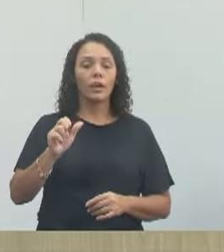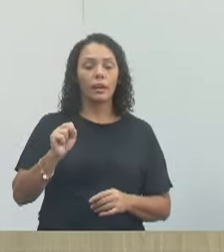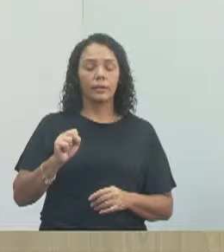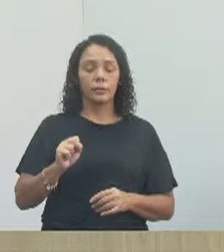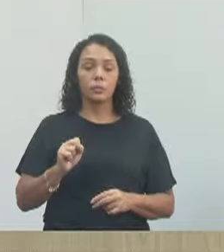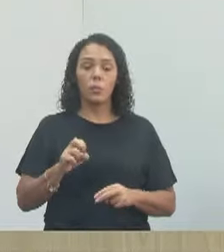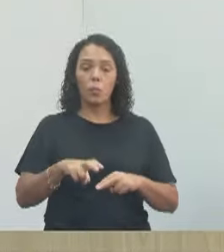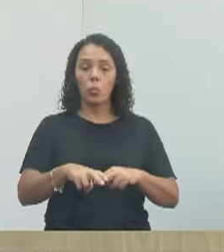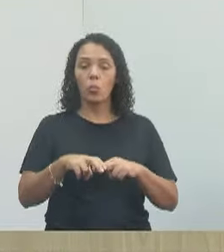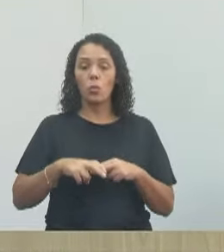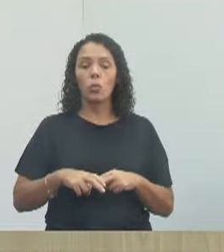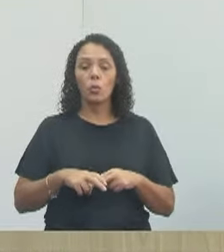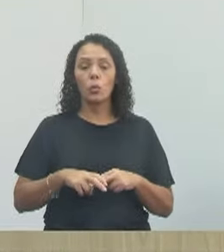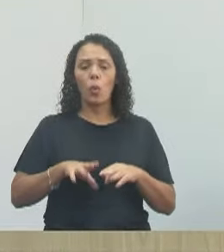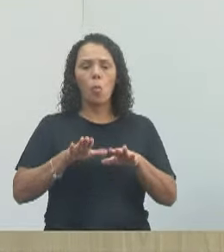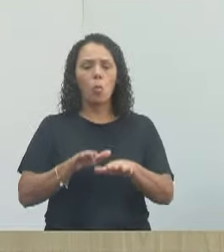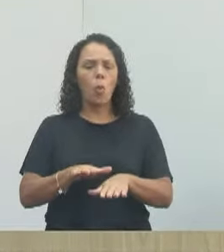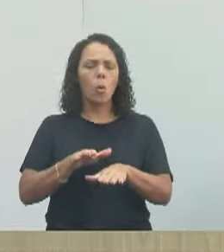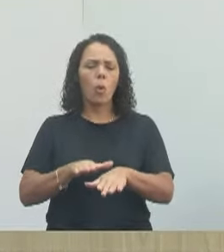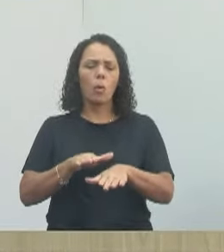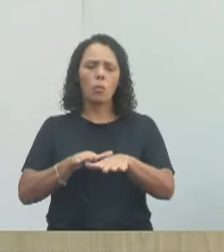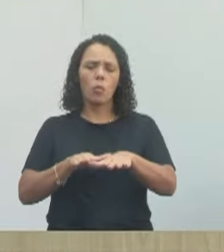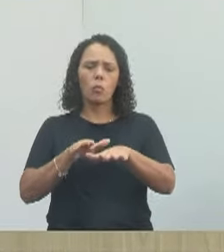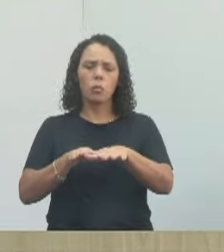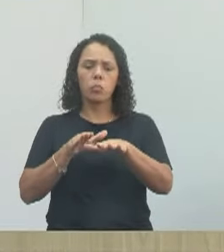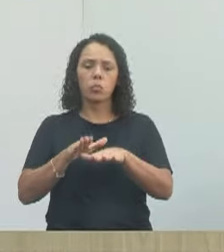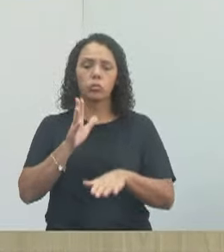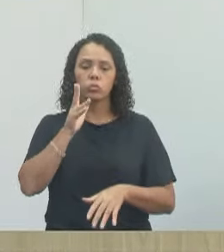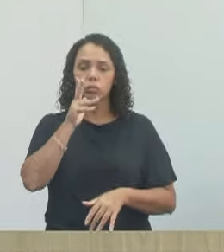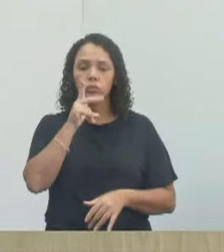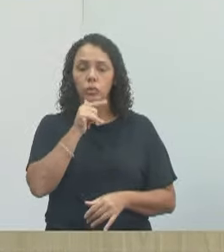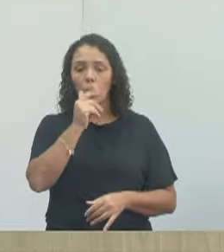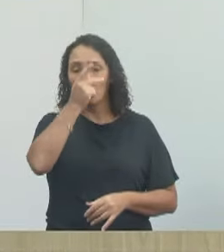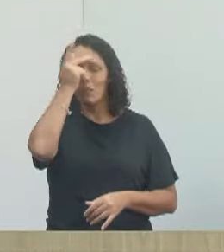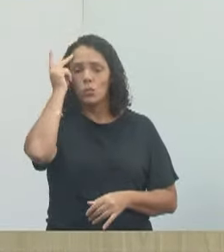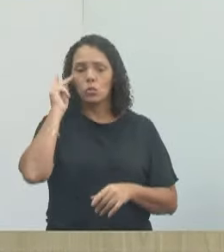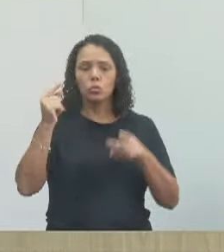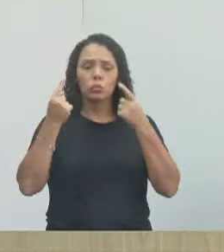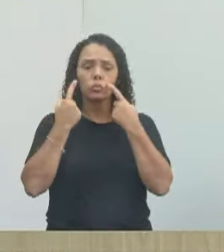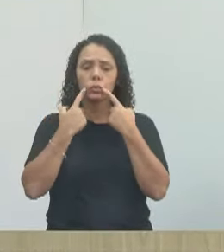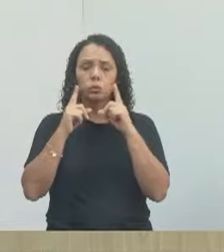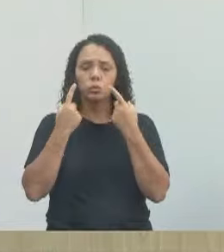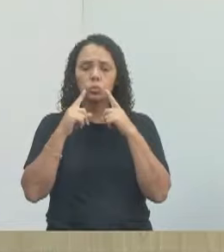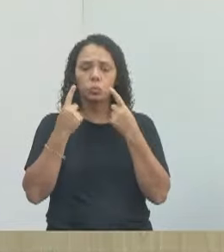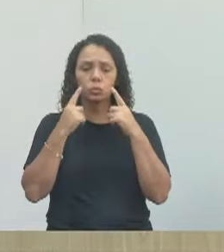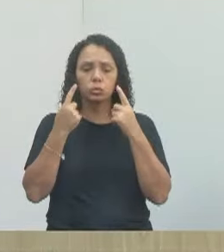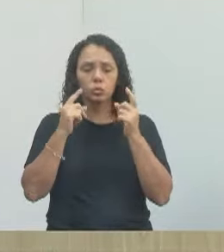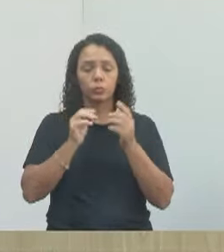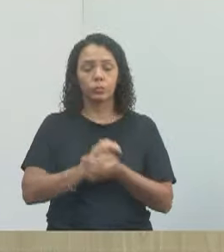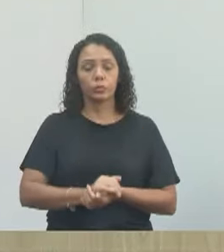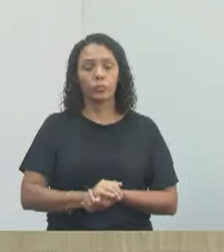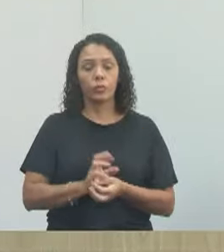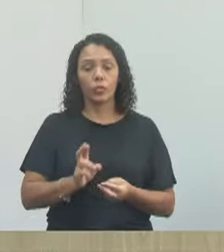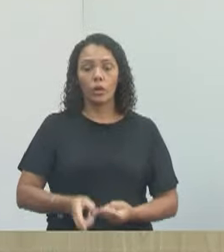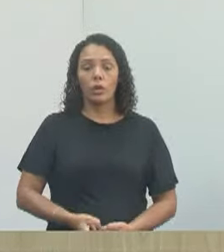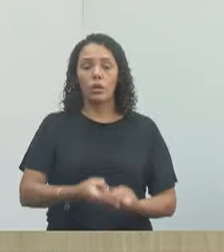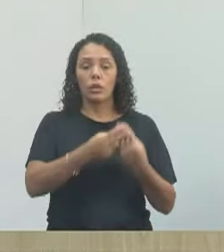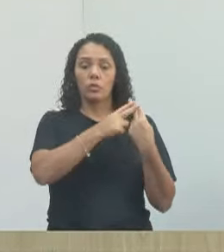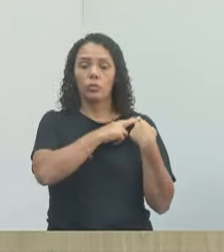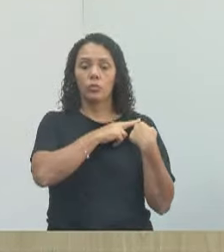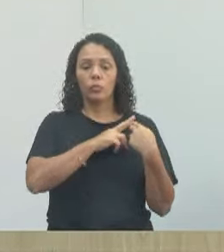da população sobre a organização do local considerando que cabe ao Vereador fiscalizar